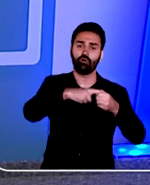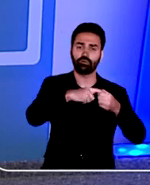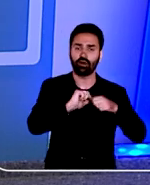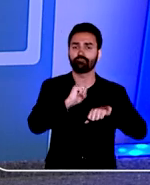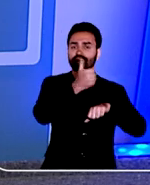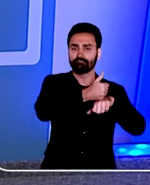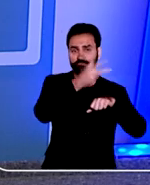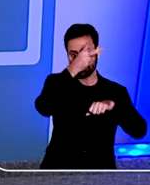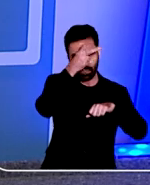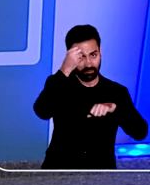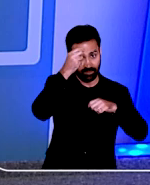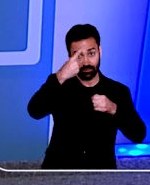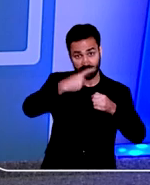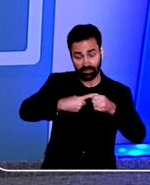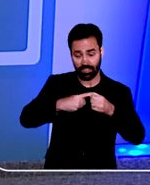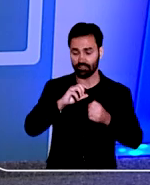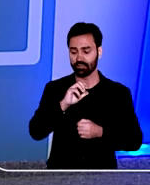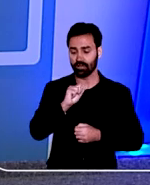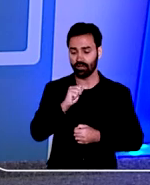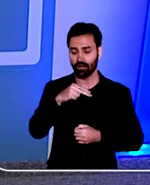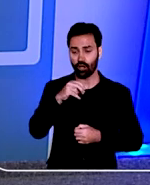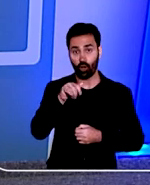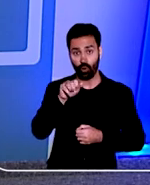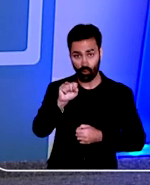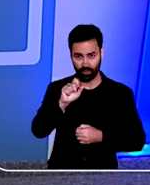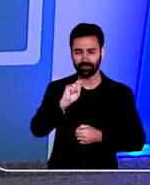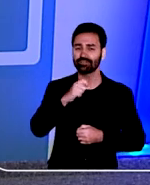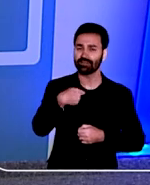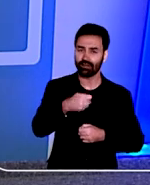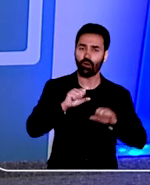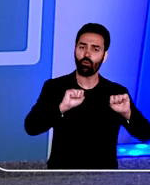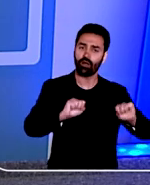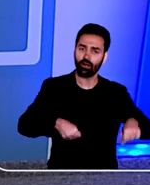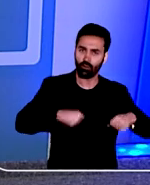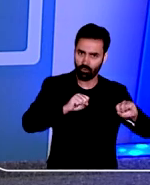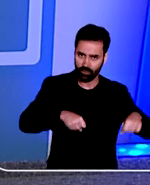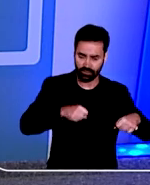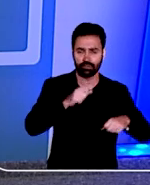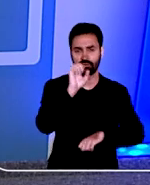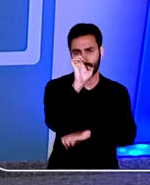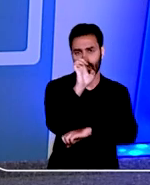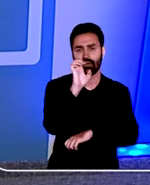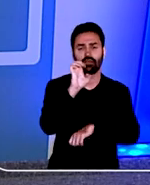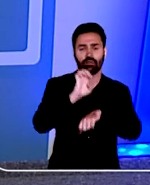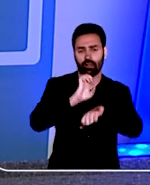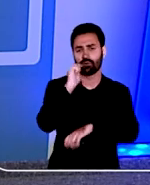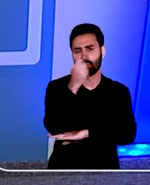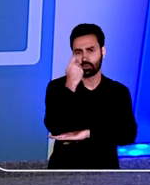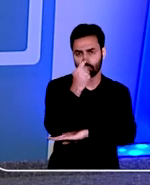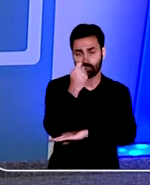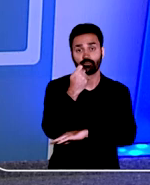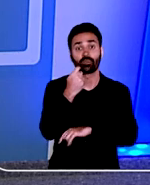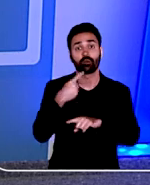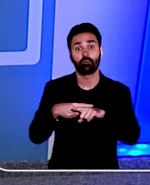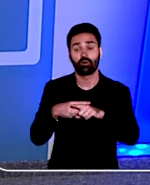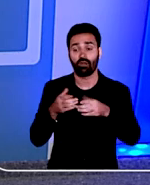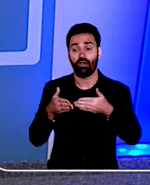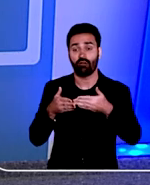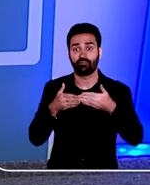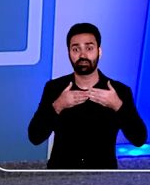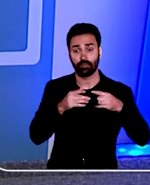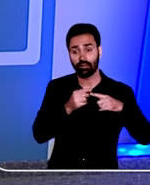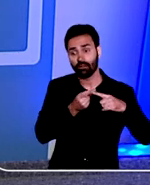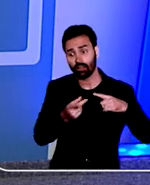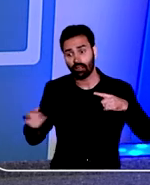de jáo Jorge da Silva ao cargo de prefeito de Canoas Rio Grande do Sul por entender que o afastamento